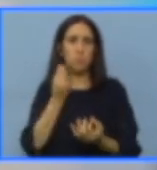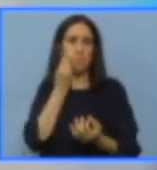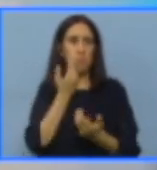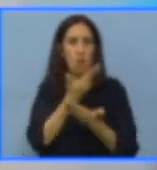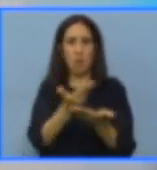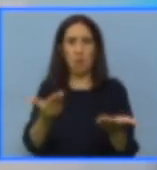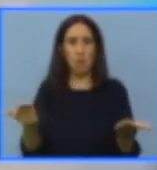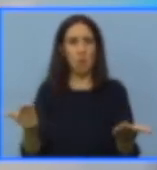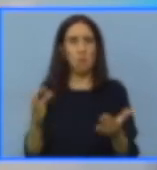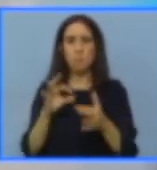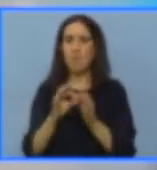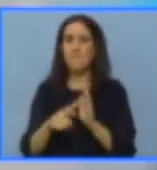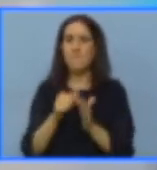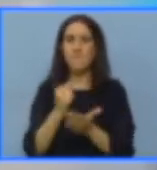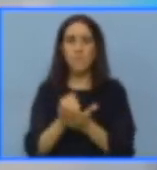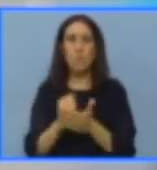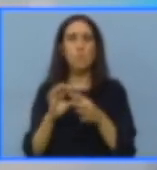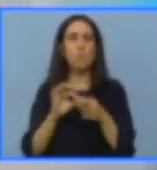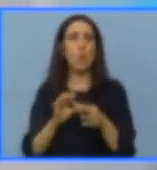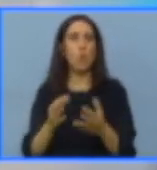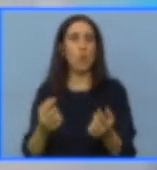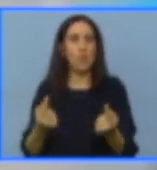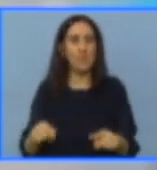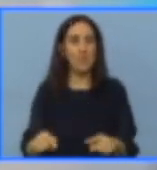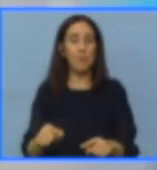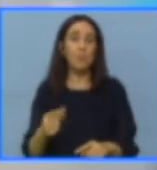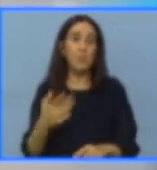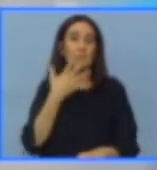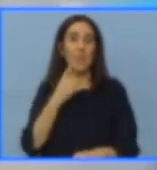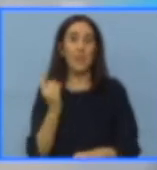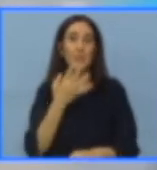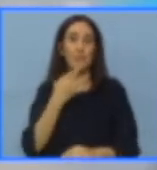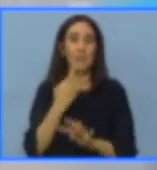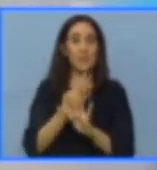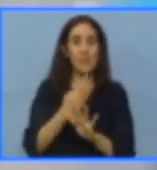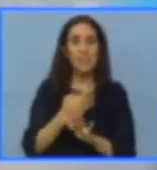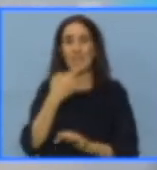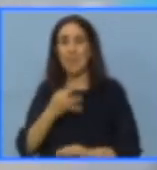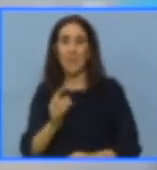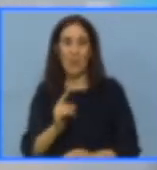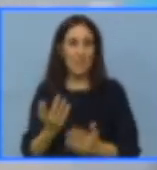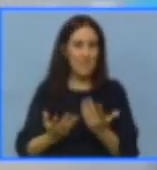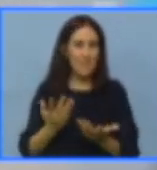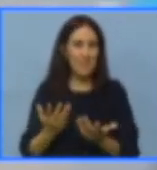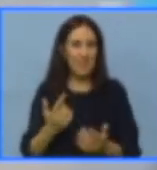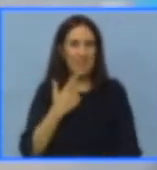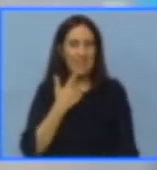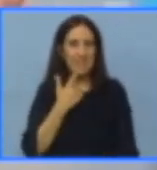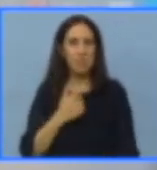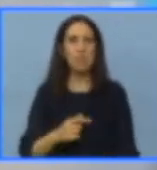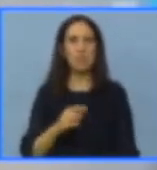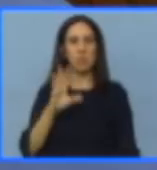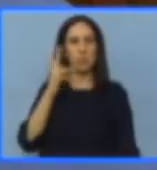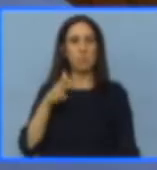evoca tem sempre elos de comunicação. Por isso, naturalmente, todos festejamos o Natal, sejamos crentes ou não, não é? Quer dizer, há